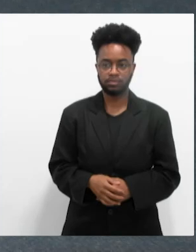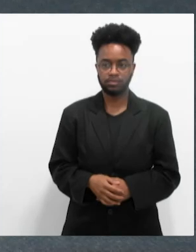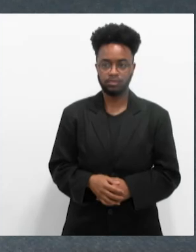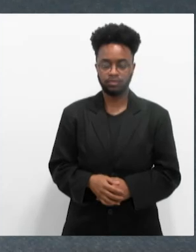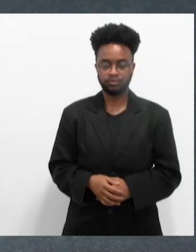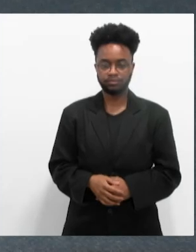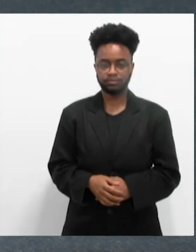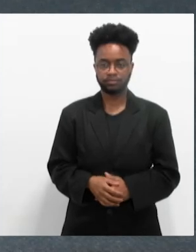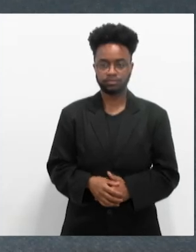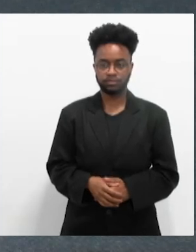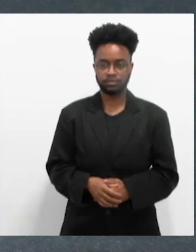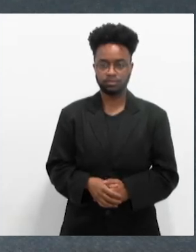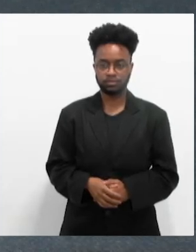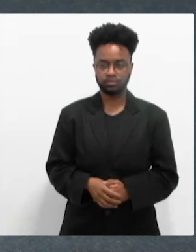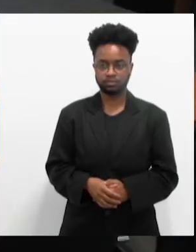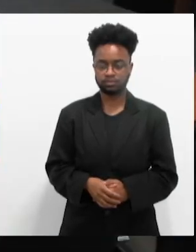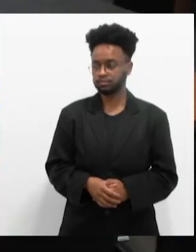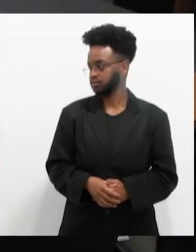17h05.